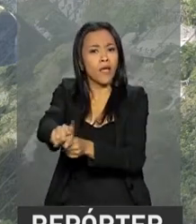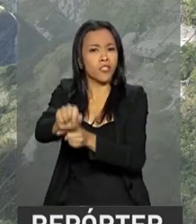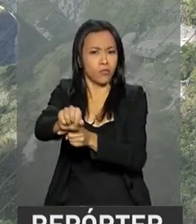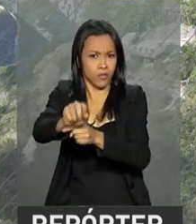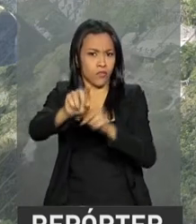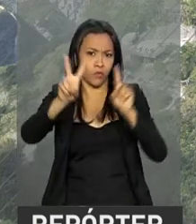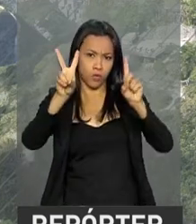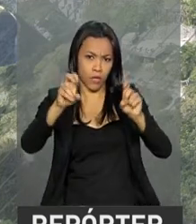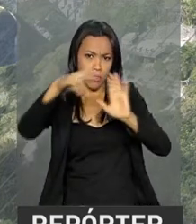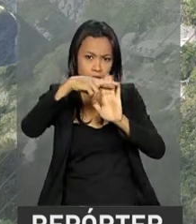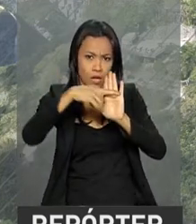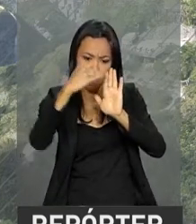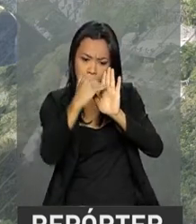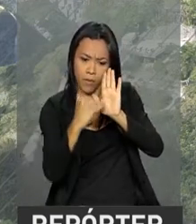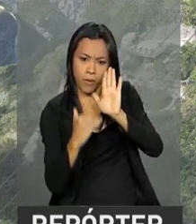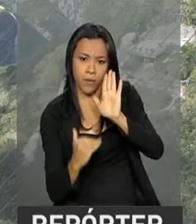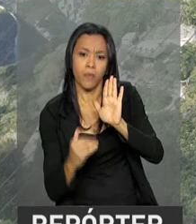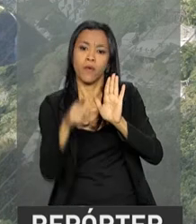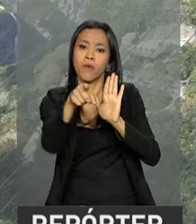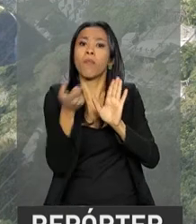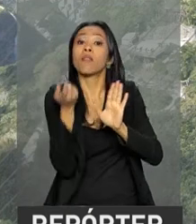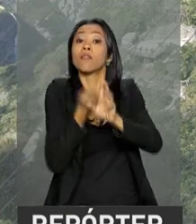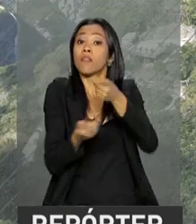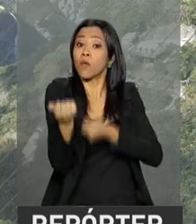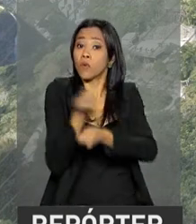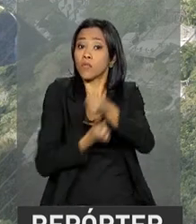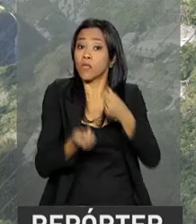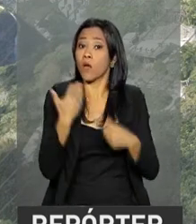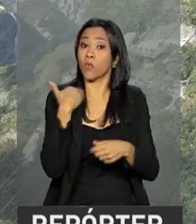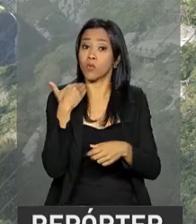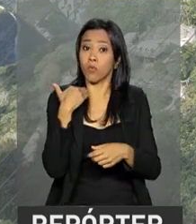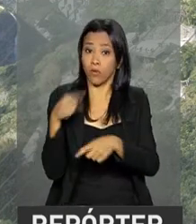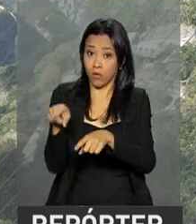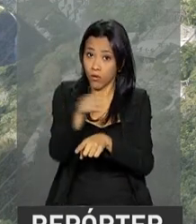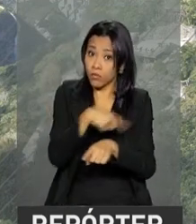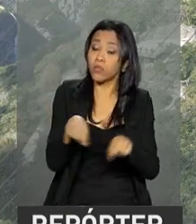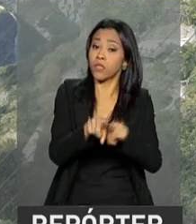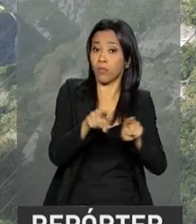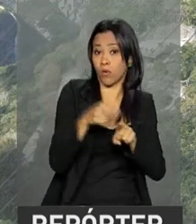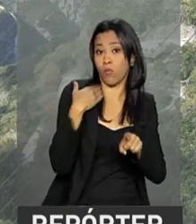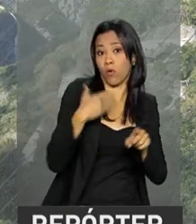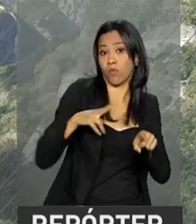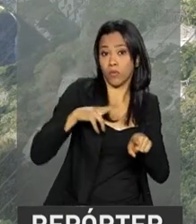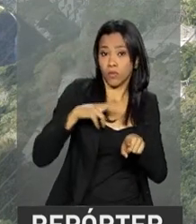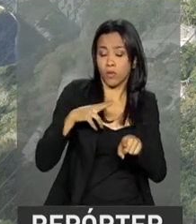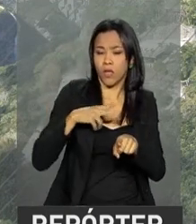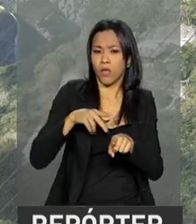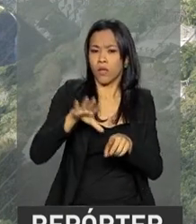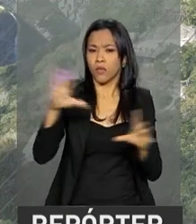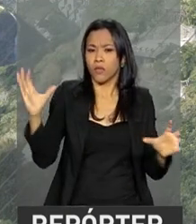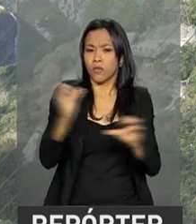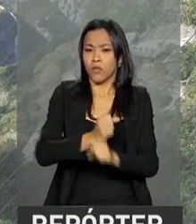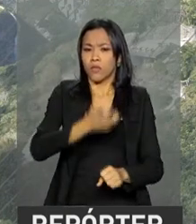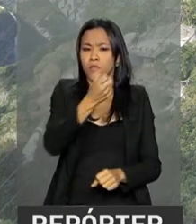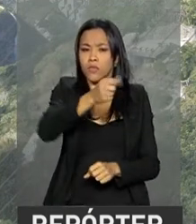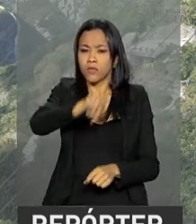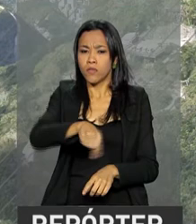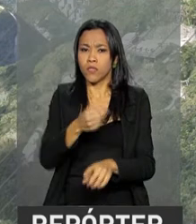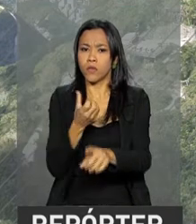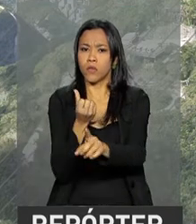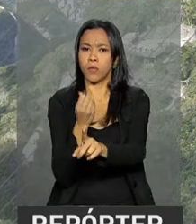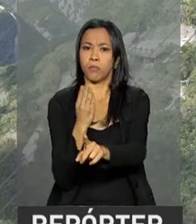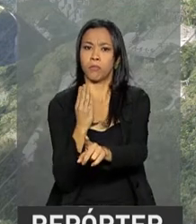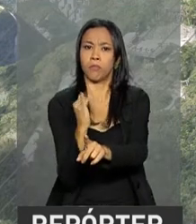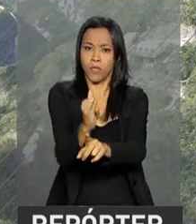coordenados pelo bnds e negociados com bancos públicos e privados nos valores de 6,6 bilhões em